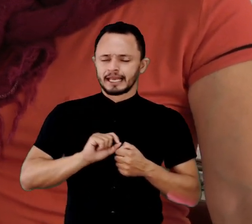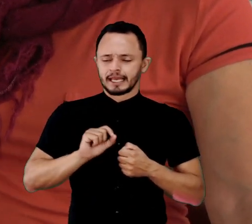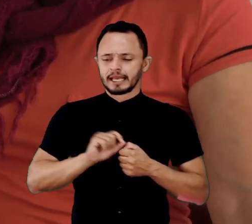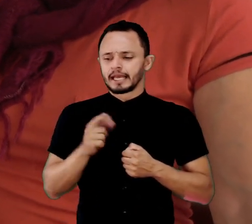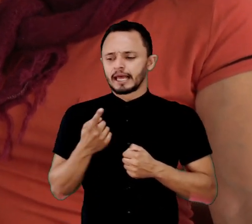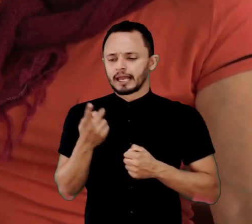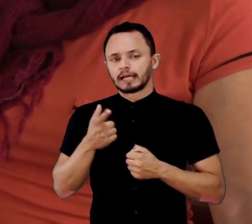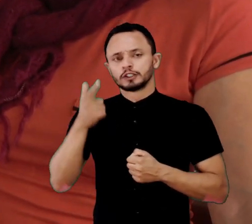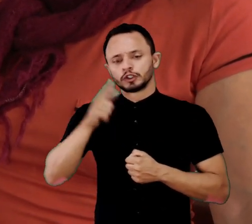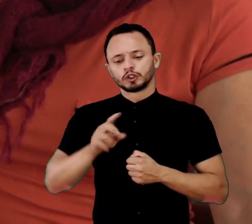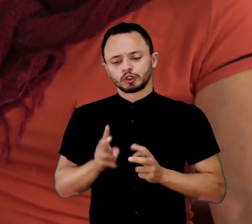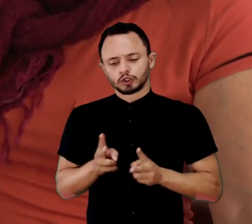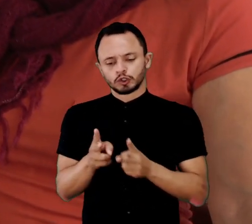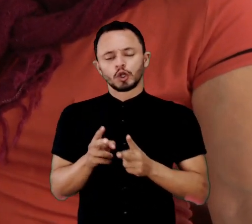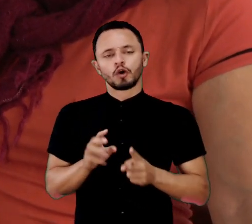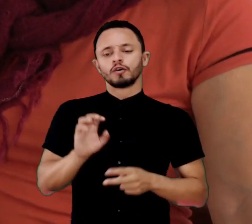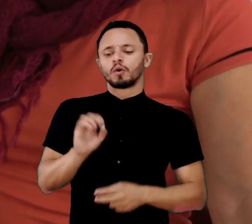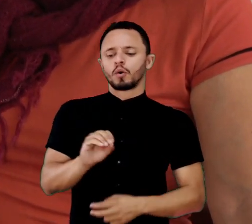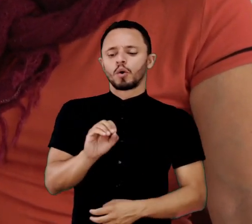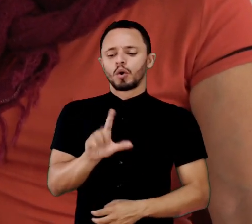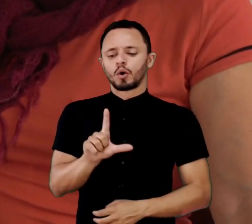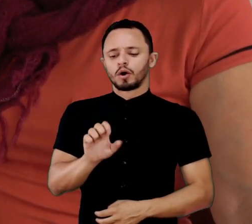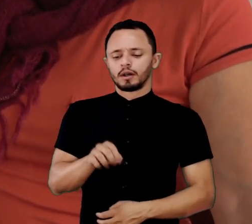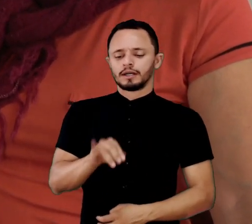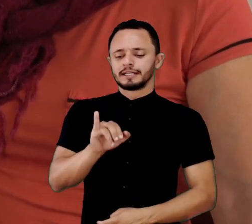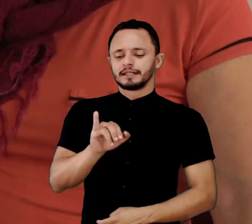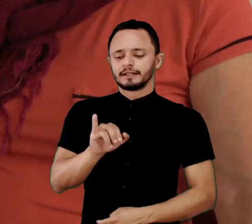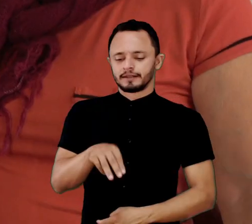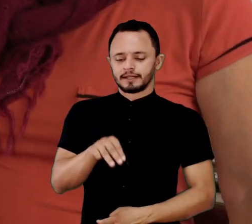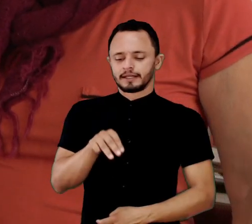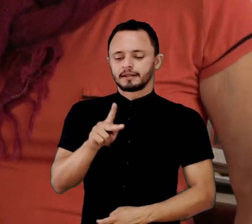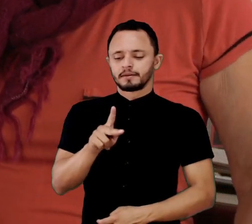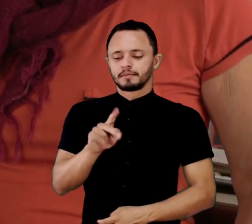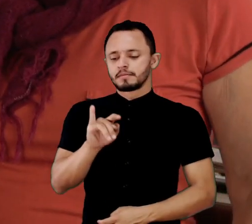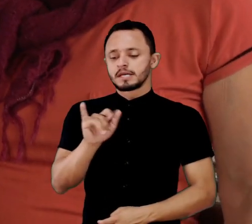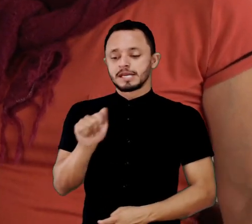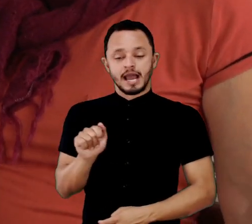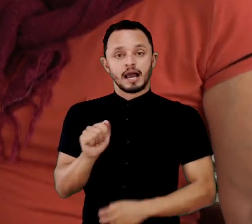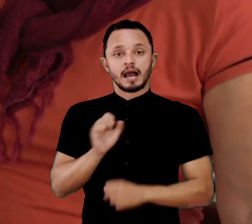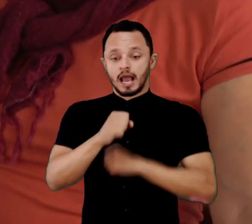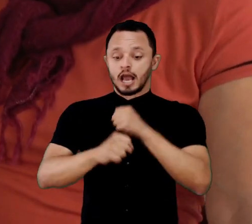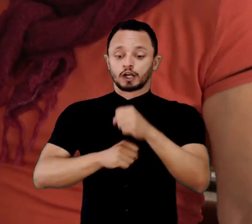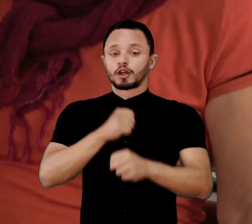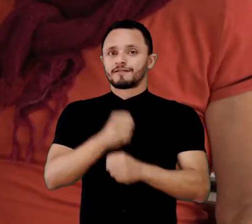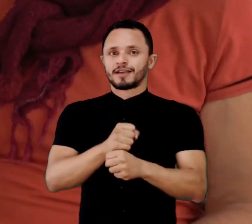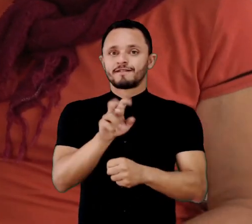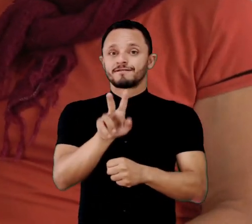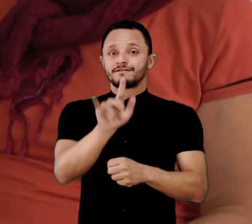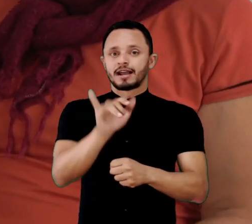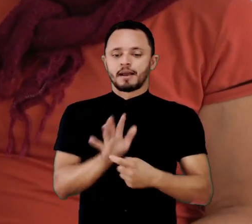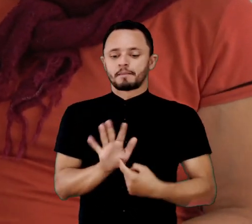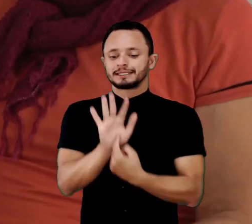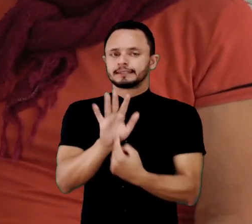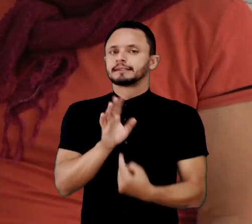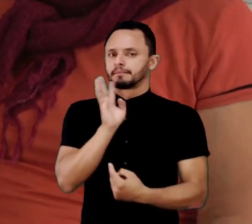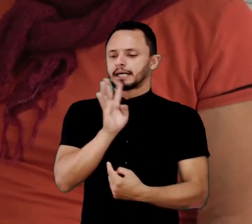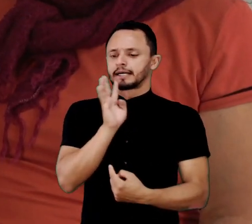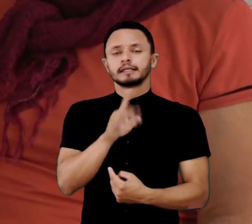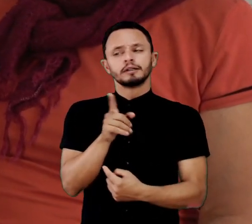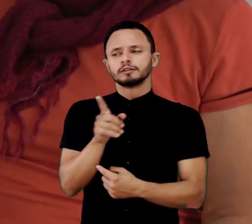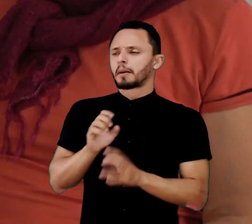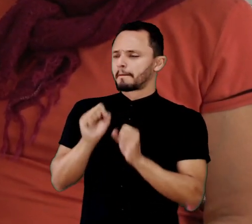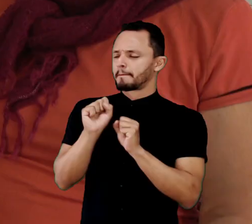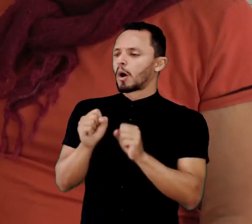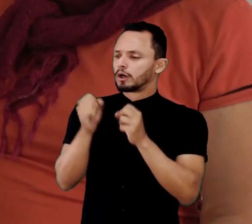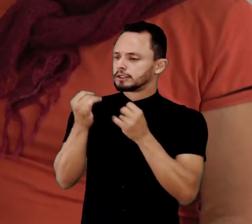Olímpia, que ano que vem faz uma efemérides muito bacana. Né? Eu acho que aí, nesse momento agora, você podia